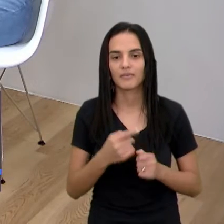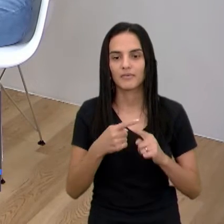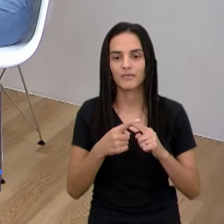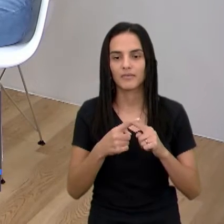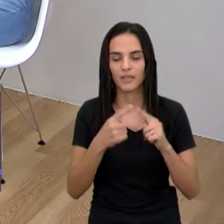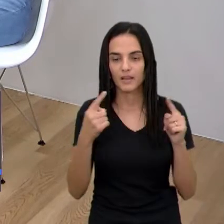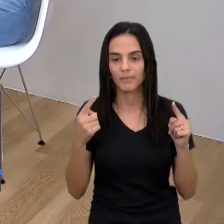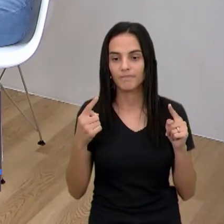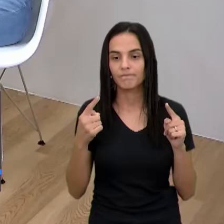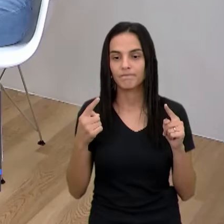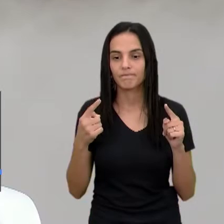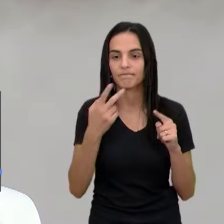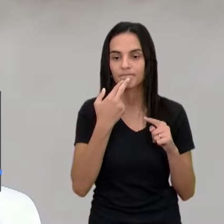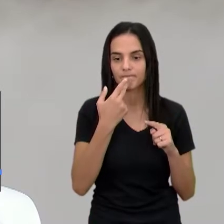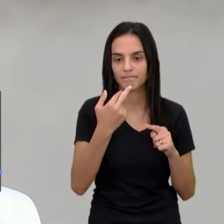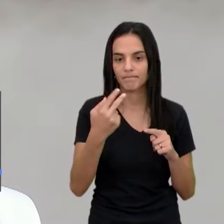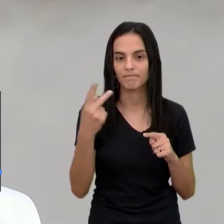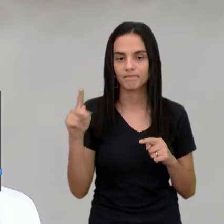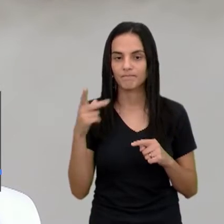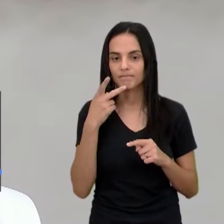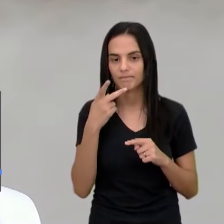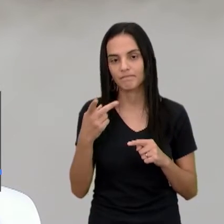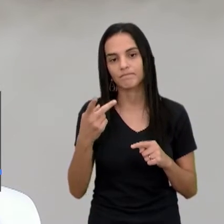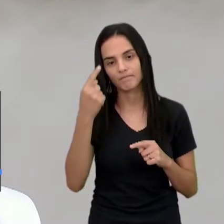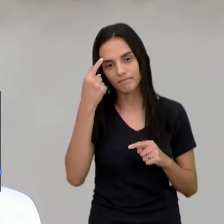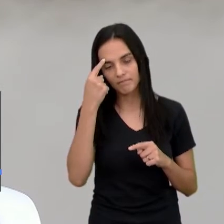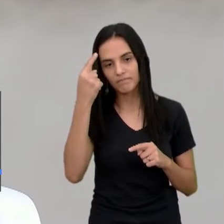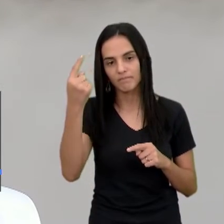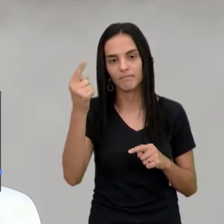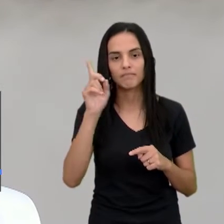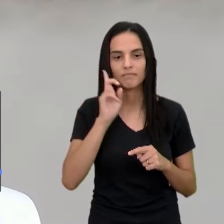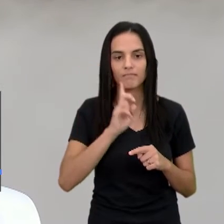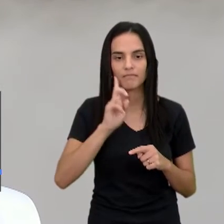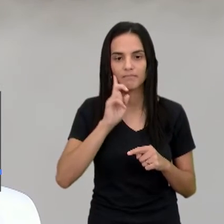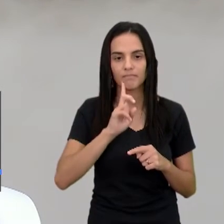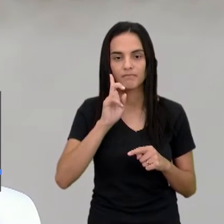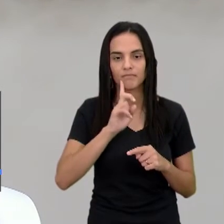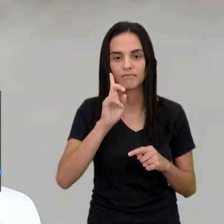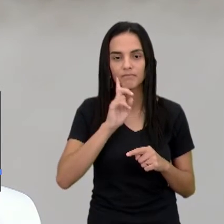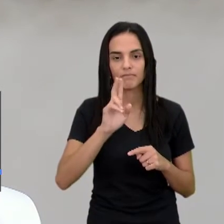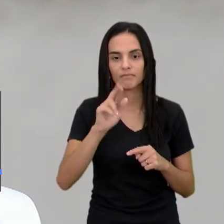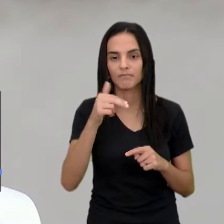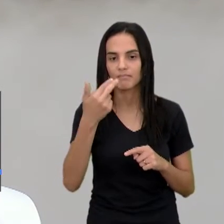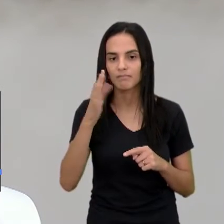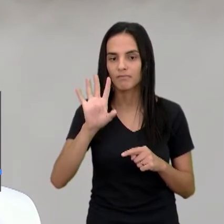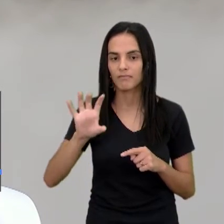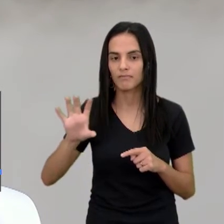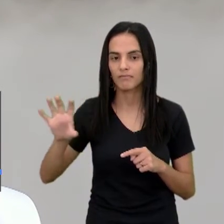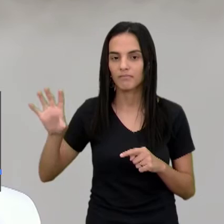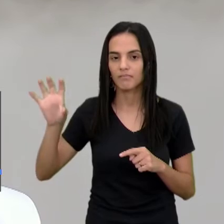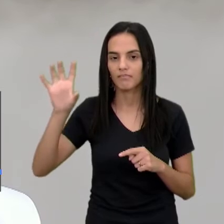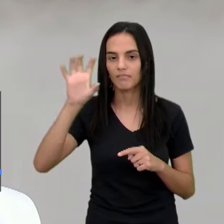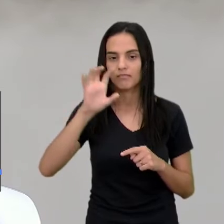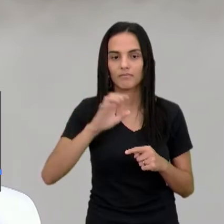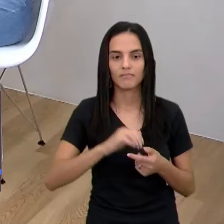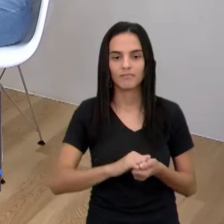em consideração a língua que eles falam, eu imaginaria que seria os Estados Unidos ou a região ali da Inglaterra, não sei